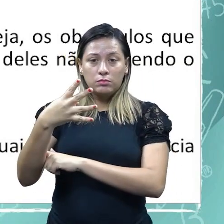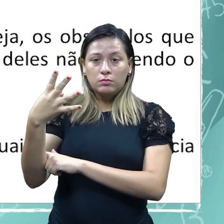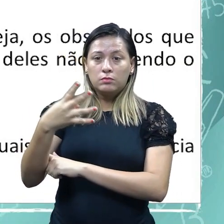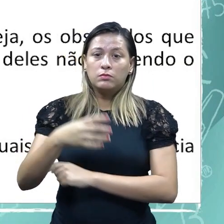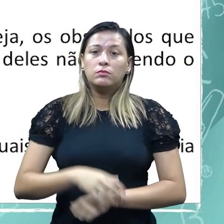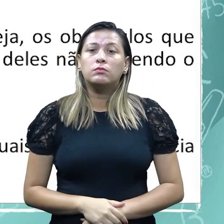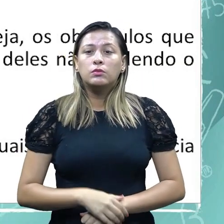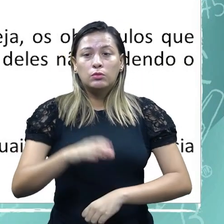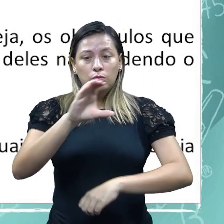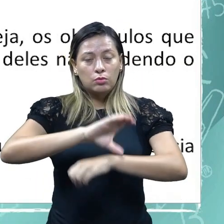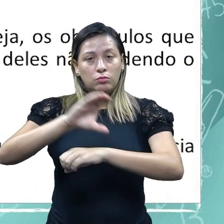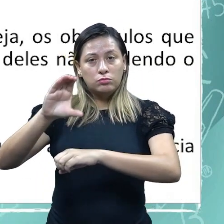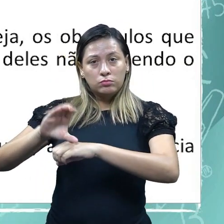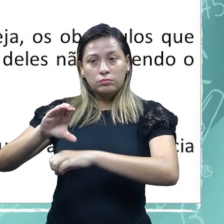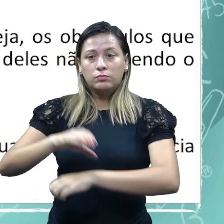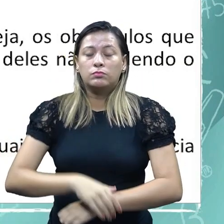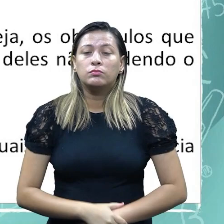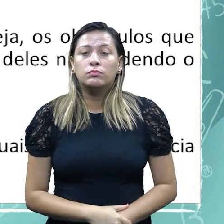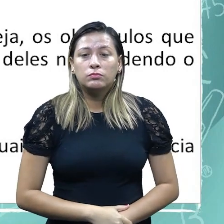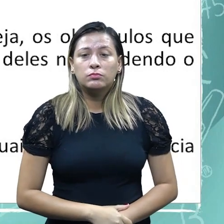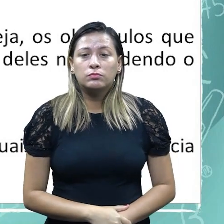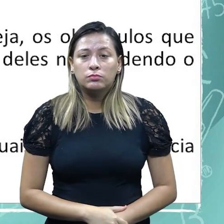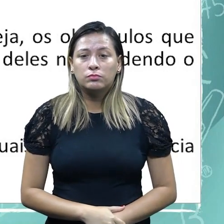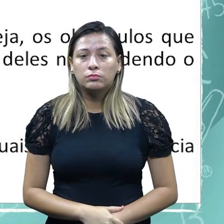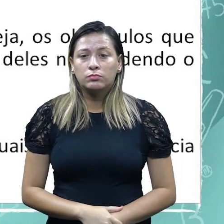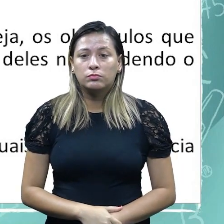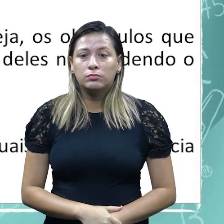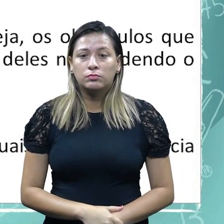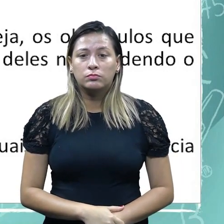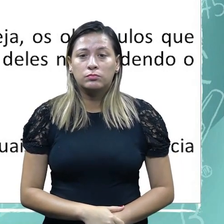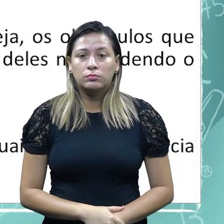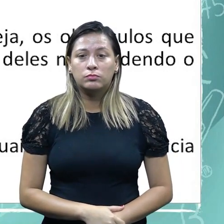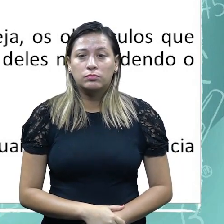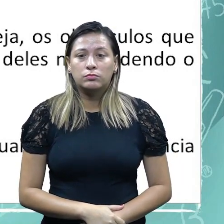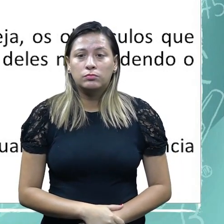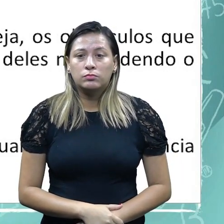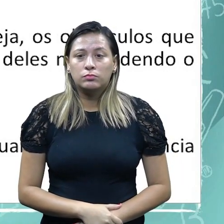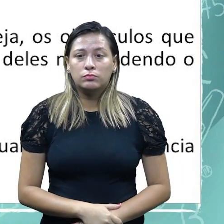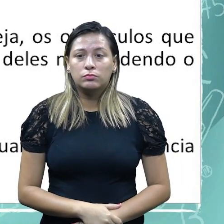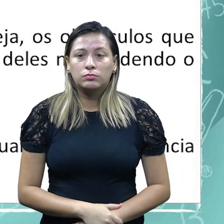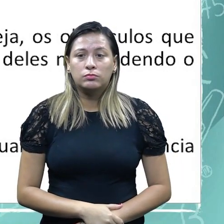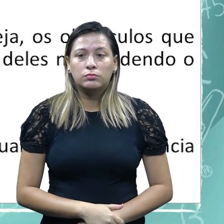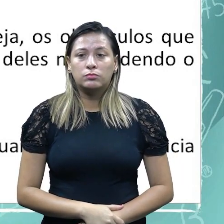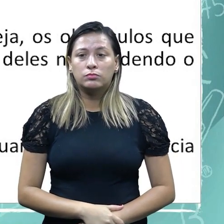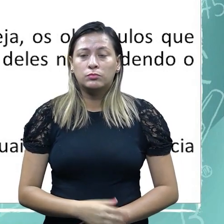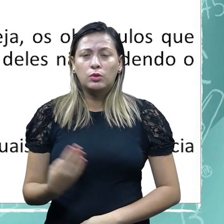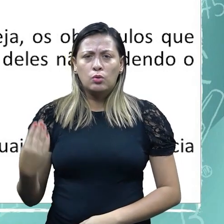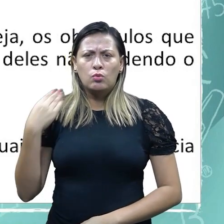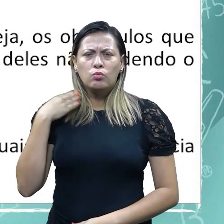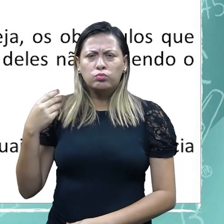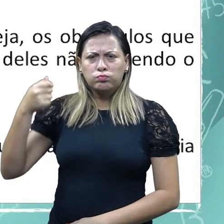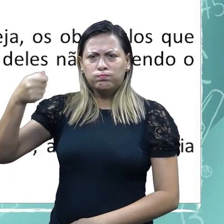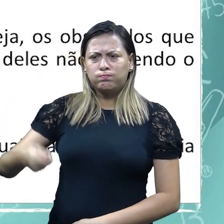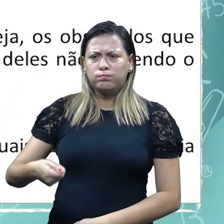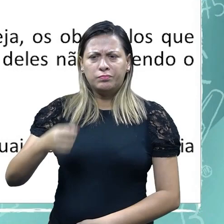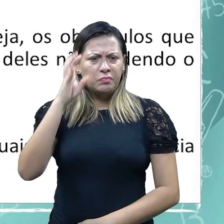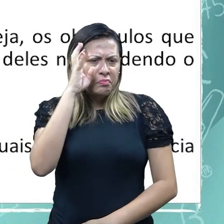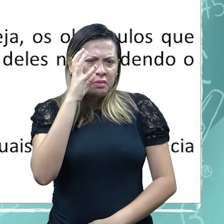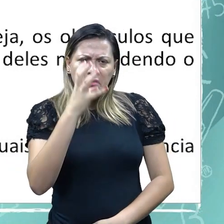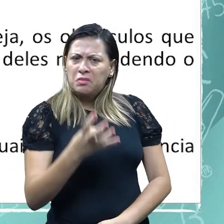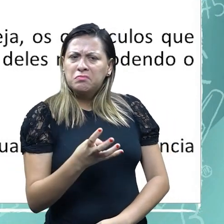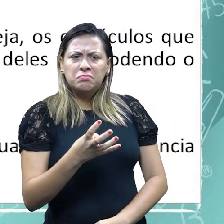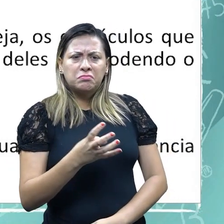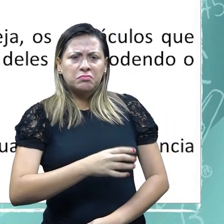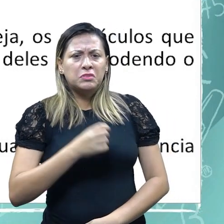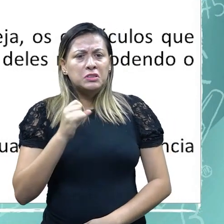do CPC, e aí ele vai estabelecer que o juiz não resolve o mérito quando